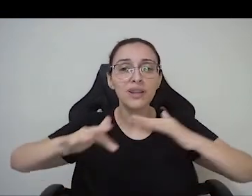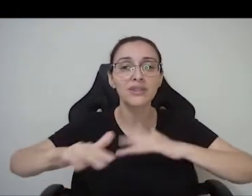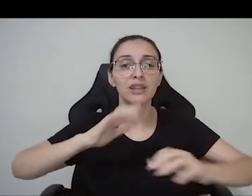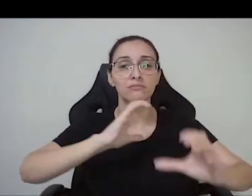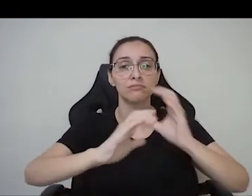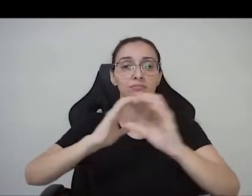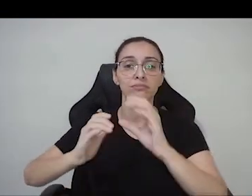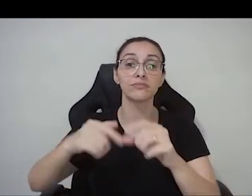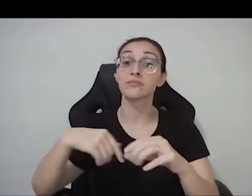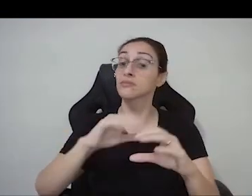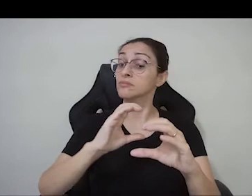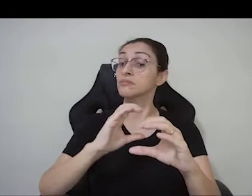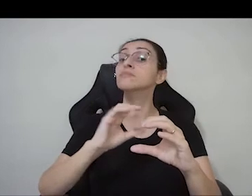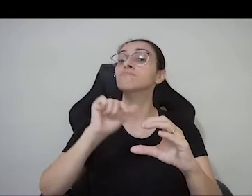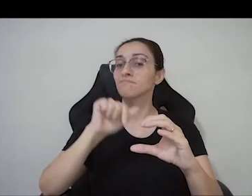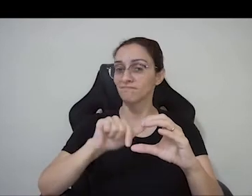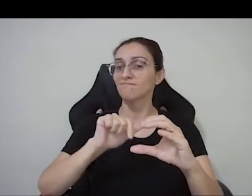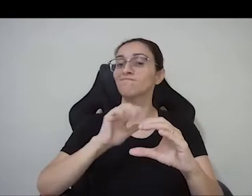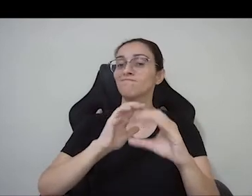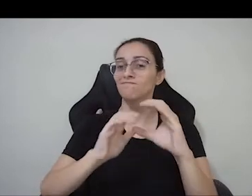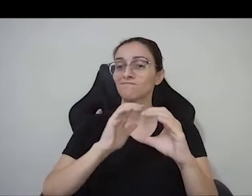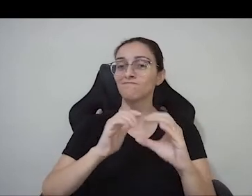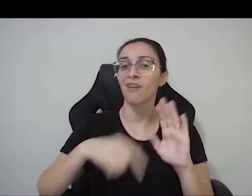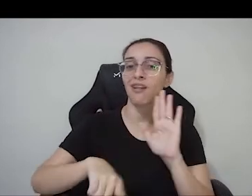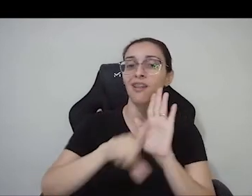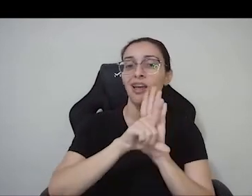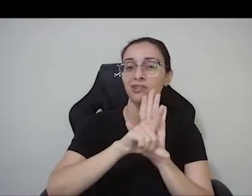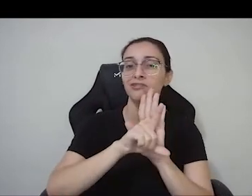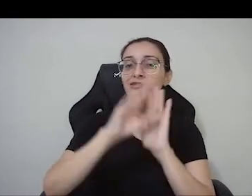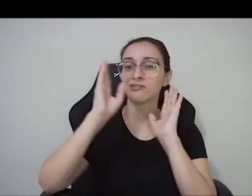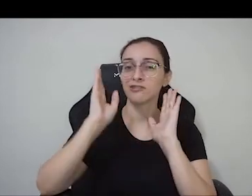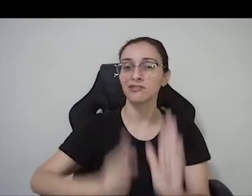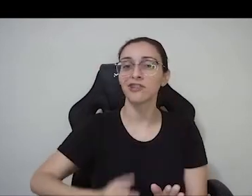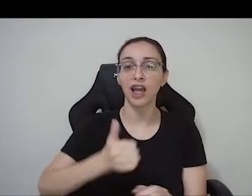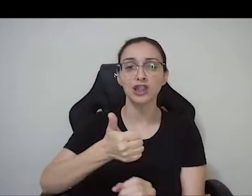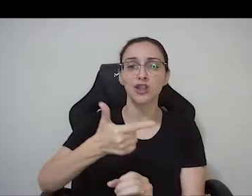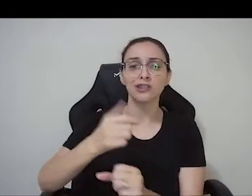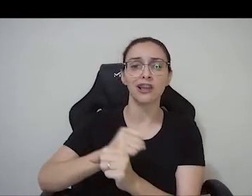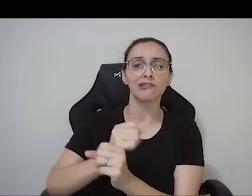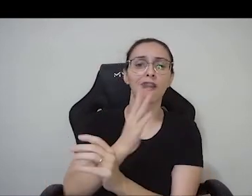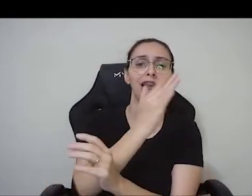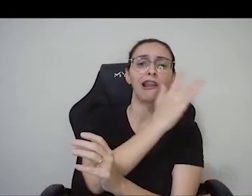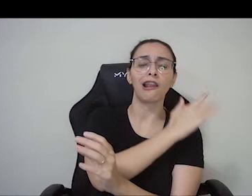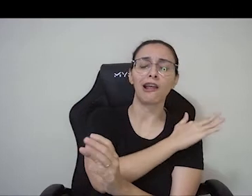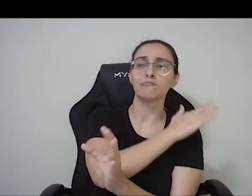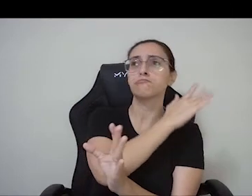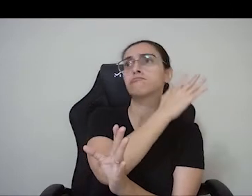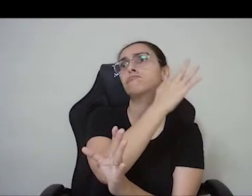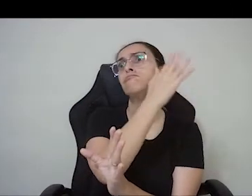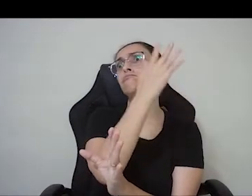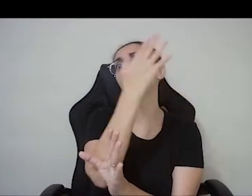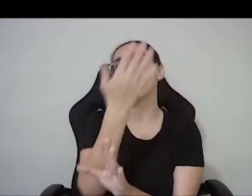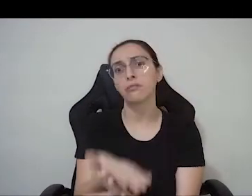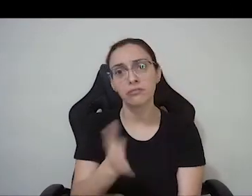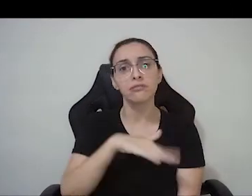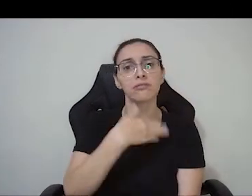sobre comunicação. É uma lei que já estava sendo pensada há 12 anos e demorou muito tempo até que